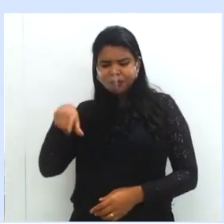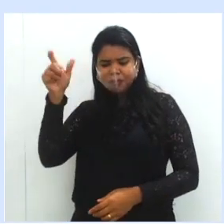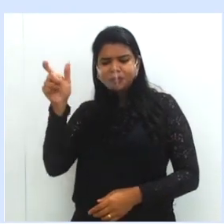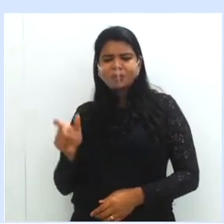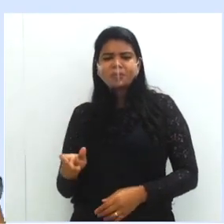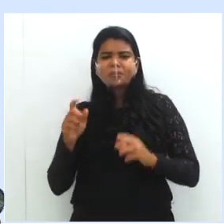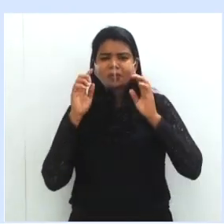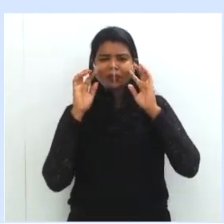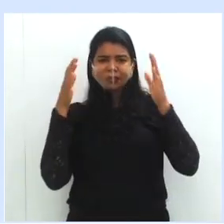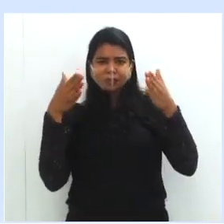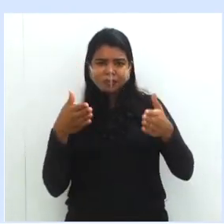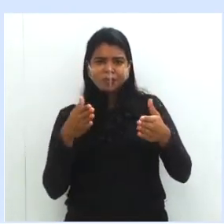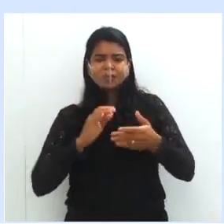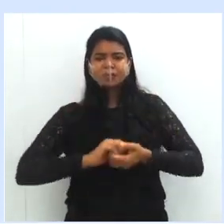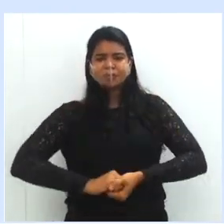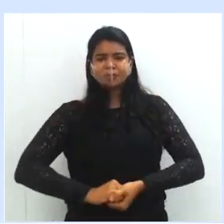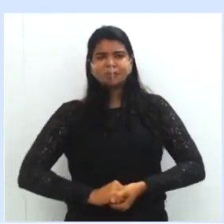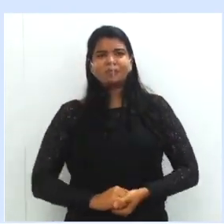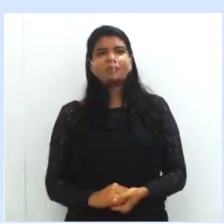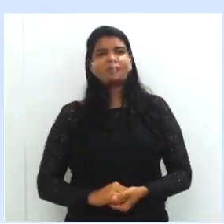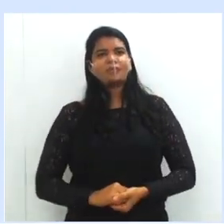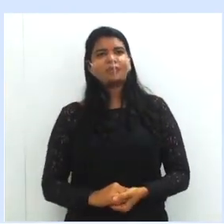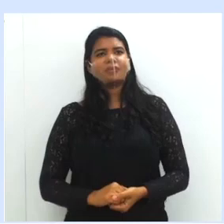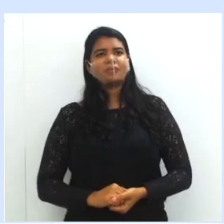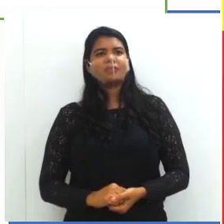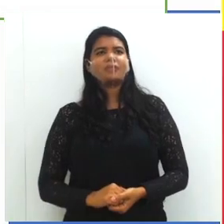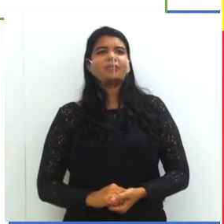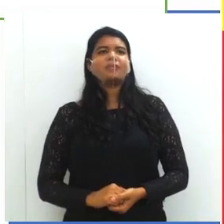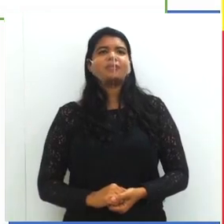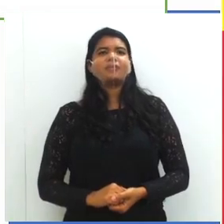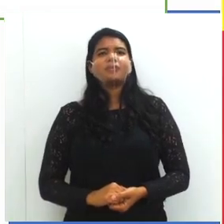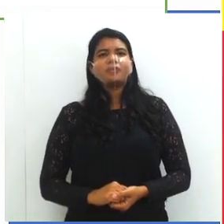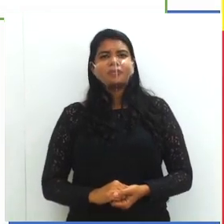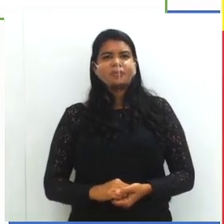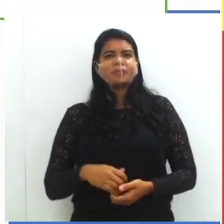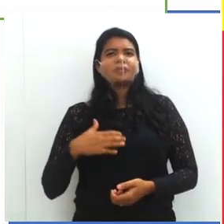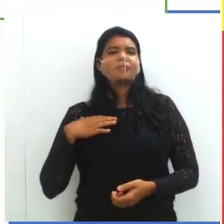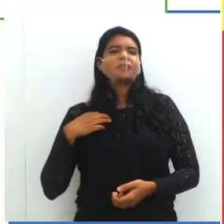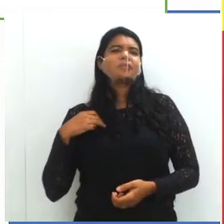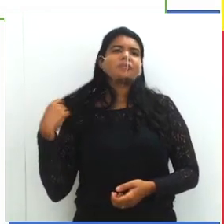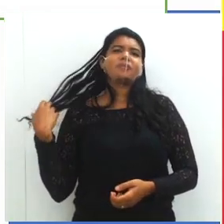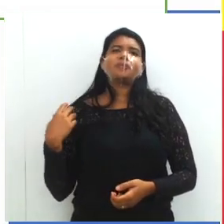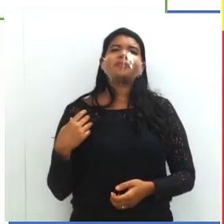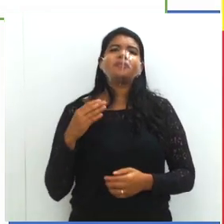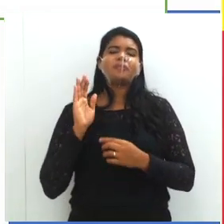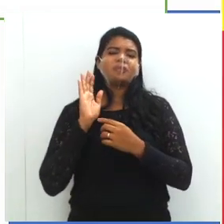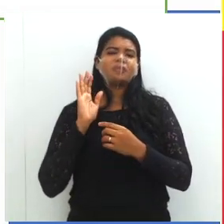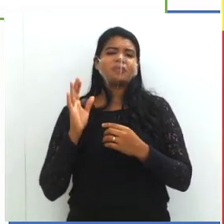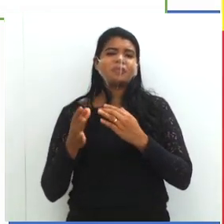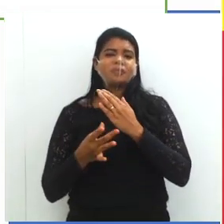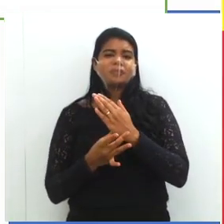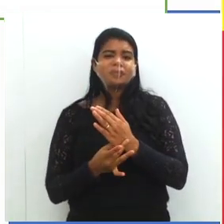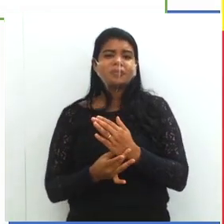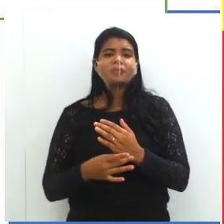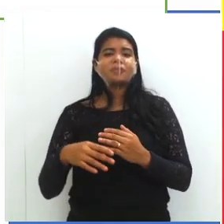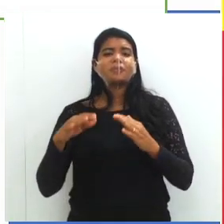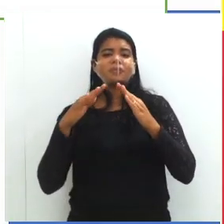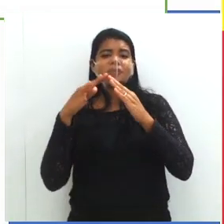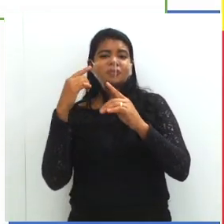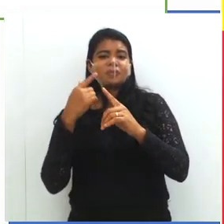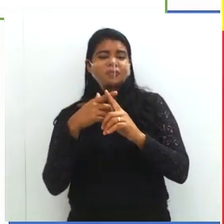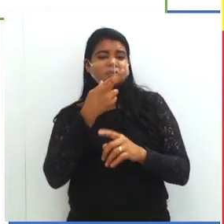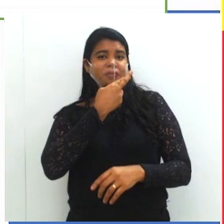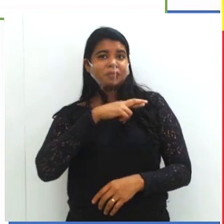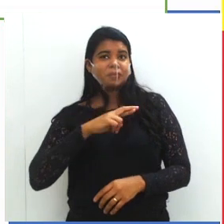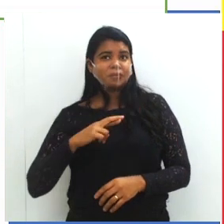bem atenção, um ponto sumariamente forte agora. No tocante à presença das igrejas,